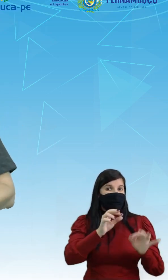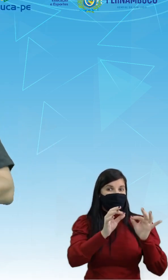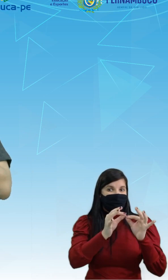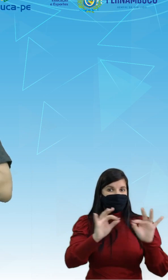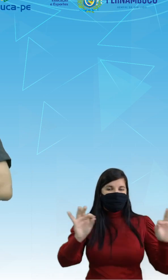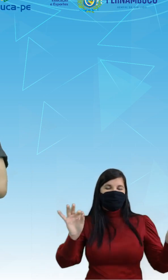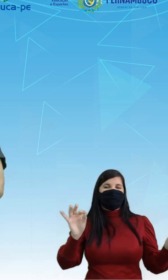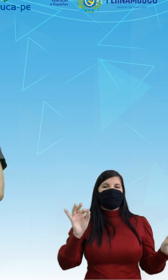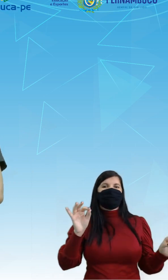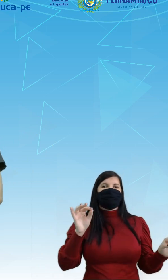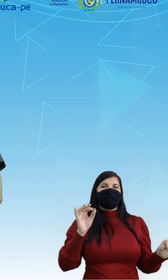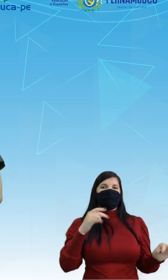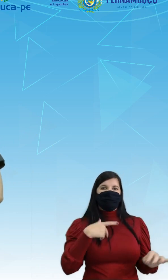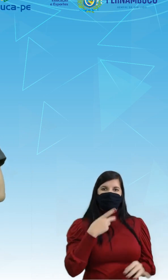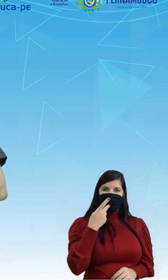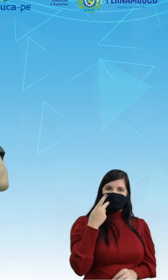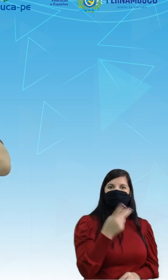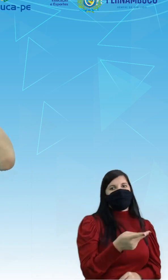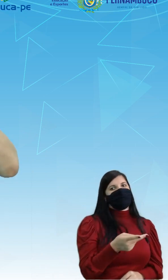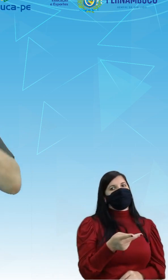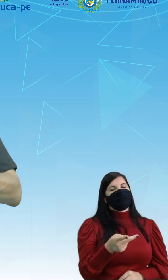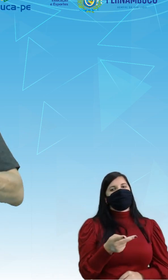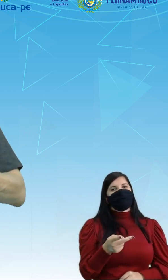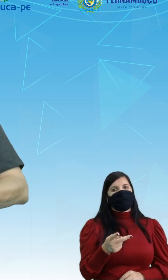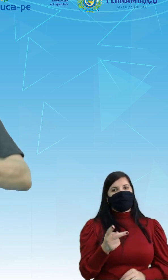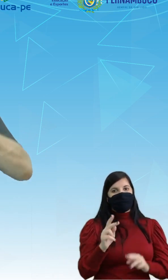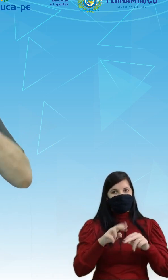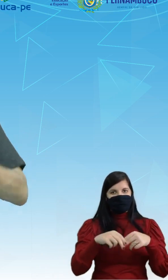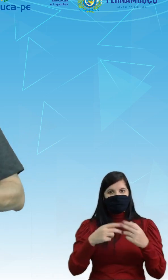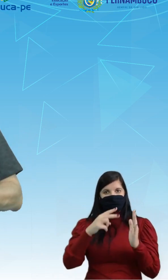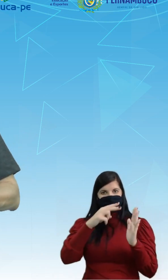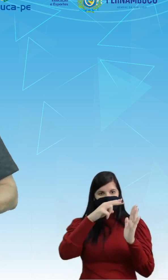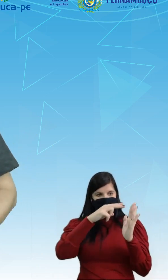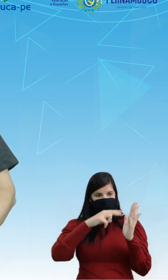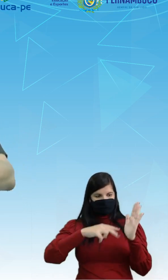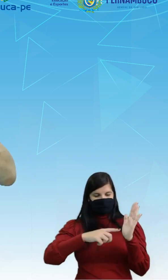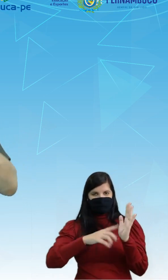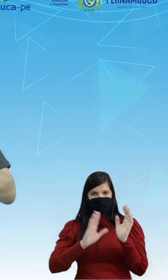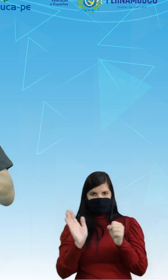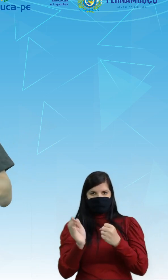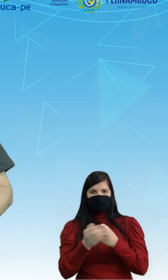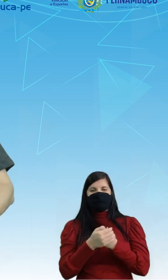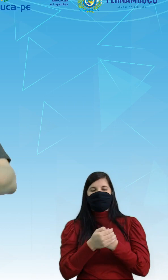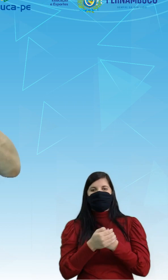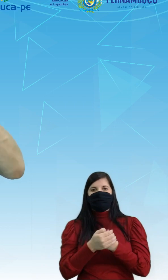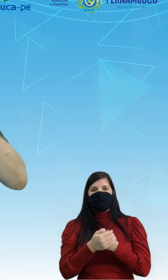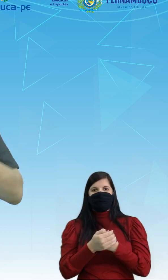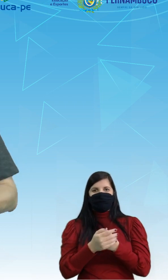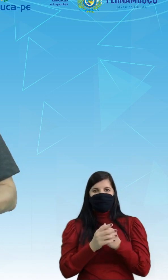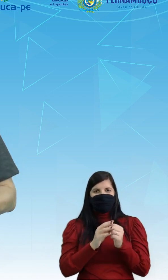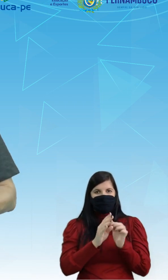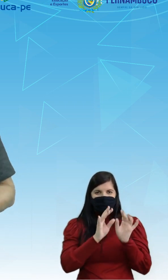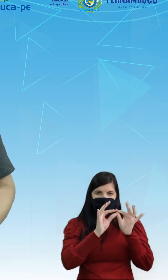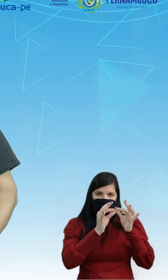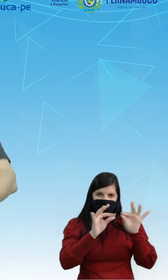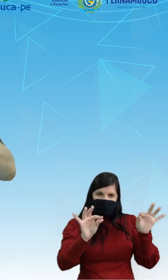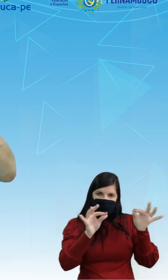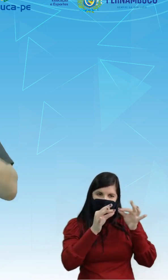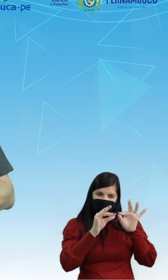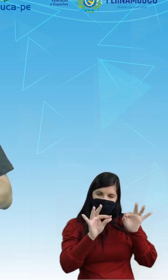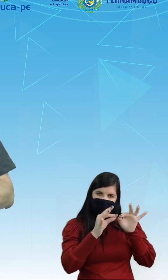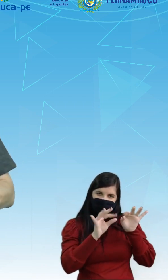ele anuncia certo sentido. Então, ler o implícito é ler as entrelinhas,